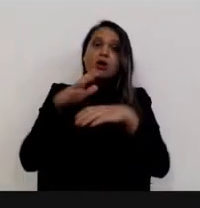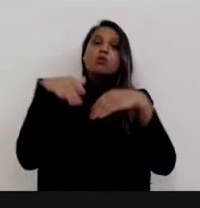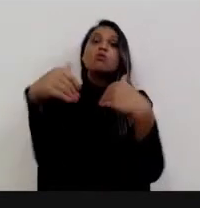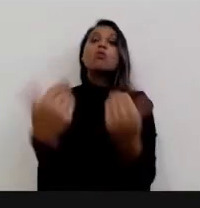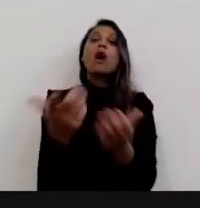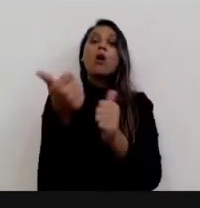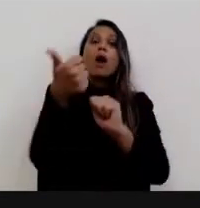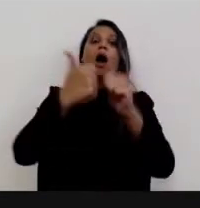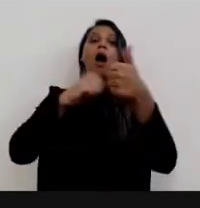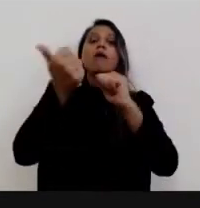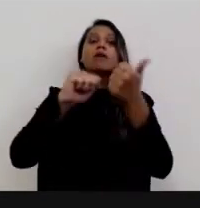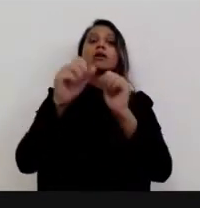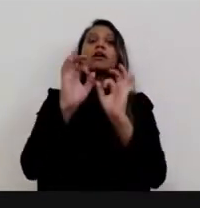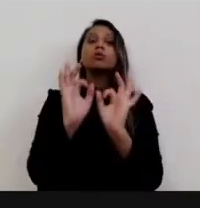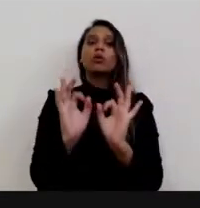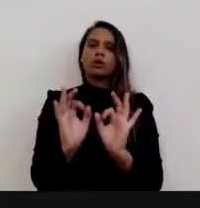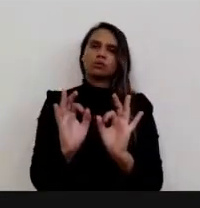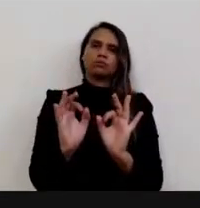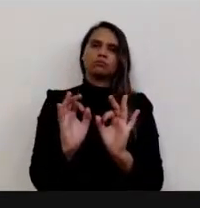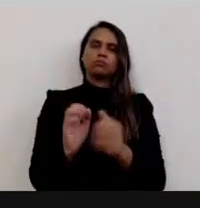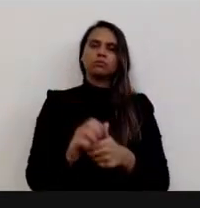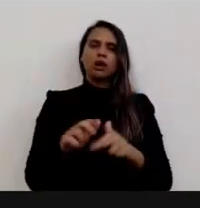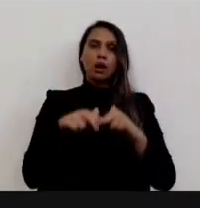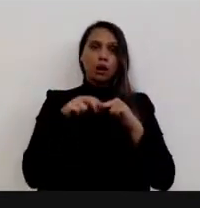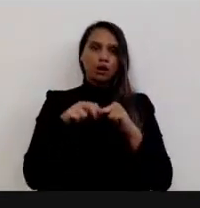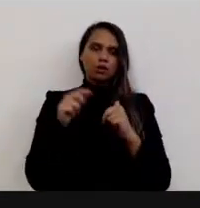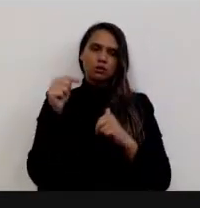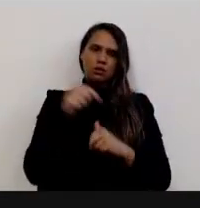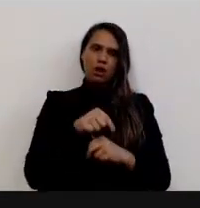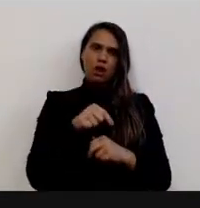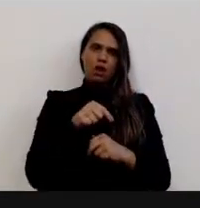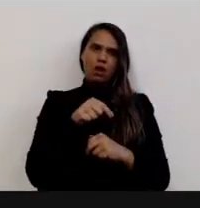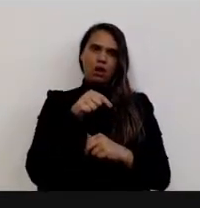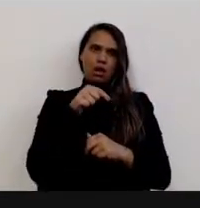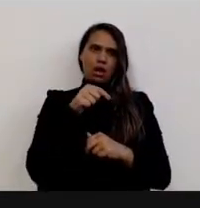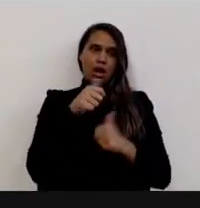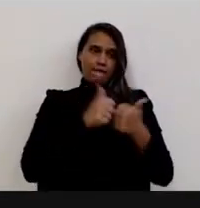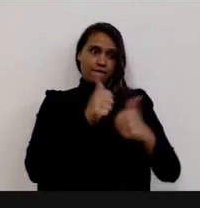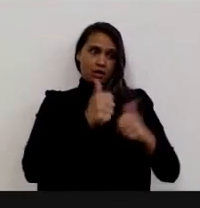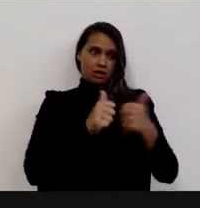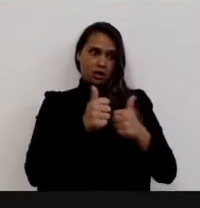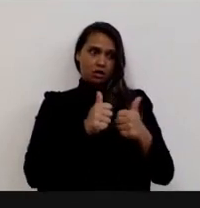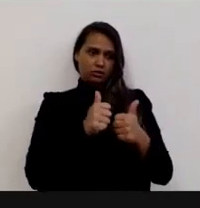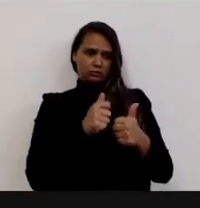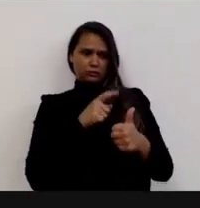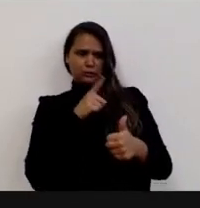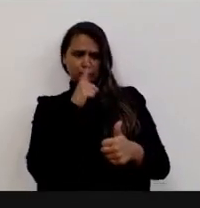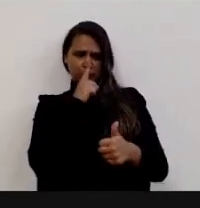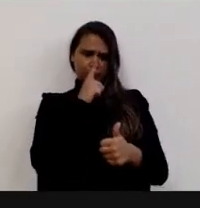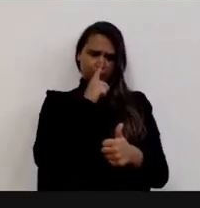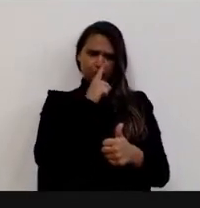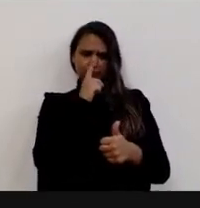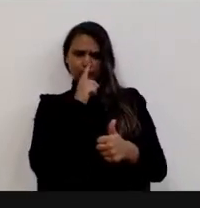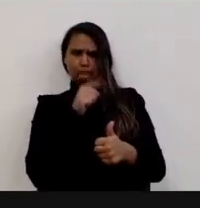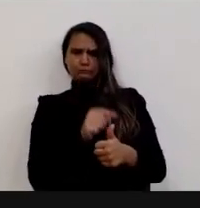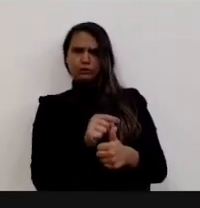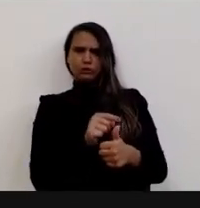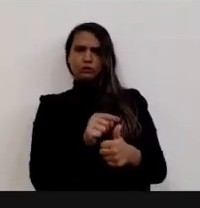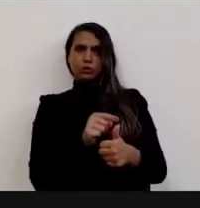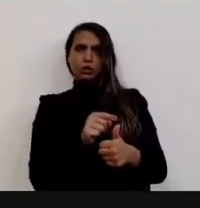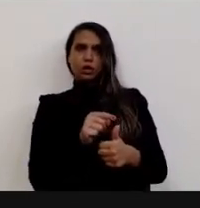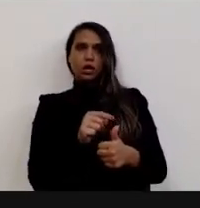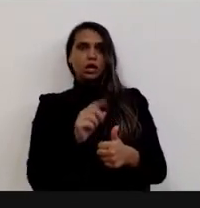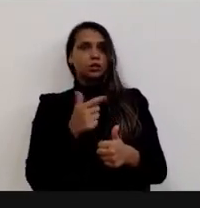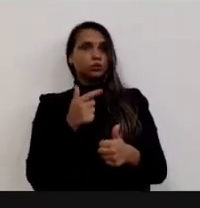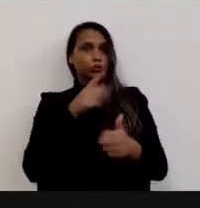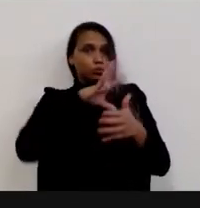foram avaliados corretamente. A precisão é que, dentro dos que eu avaliei que são anomalias, todos os que eu